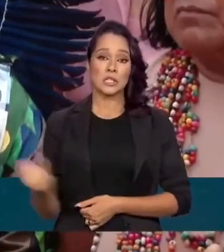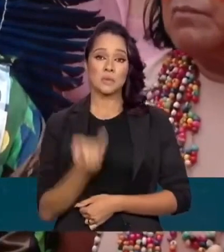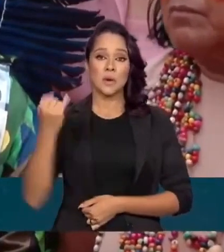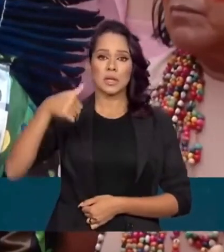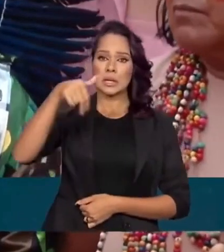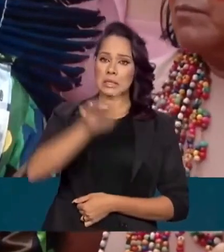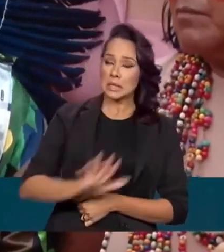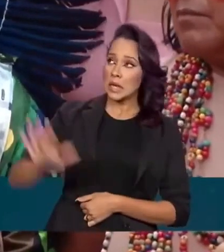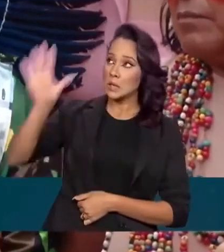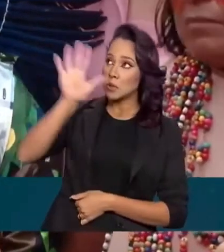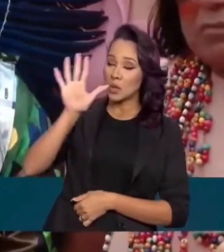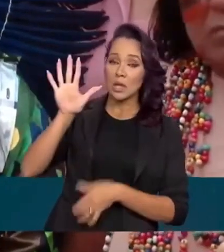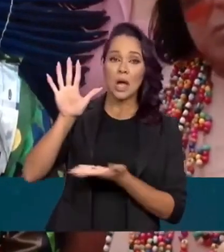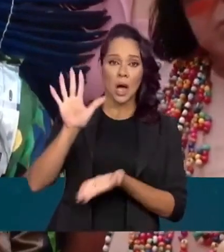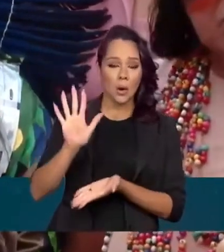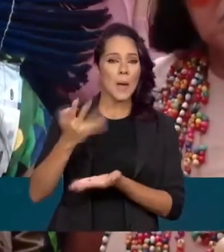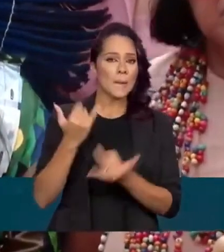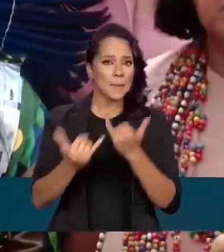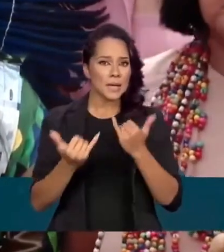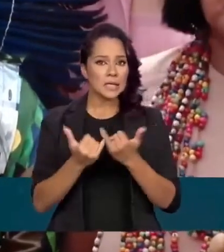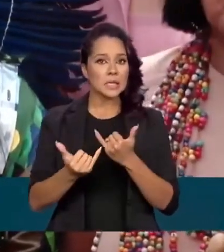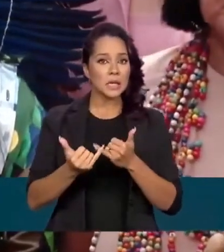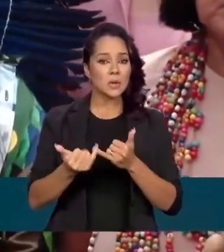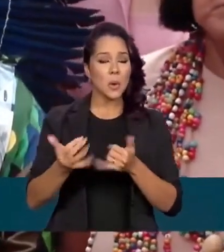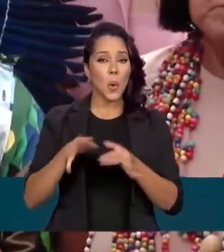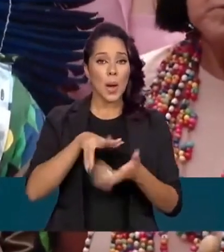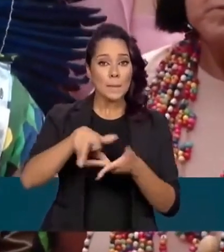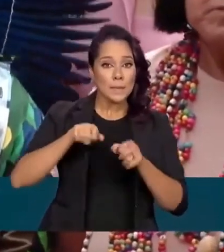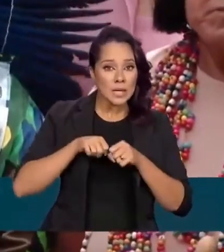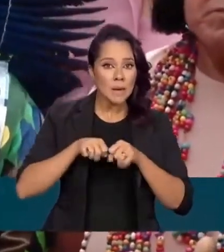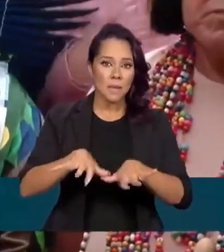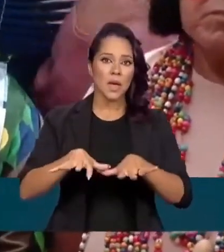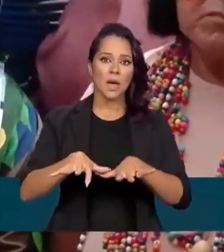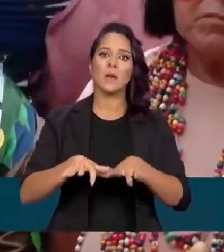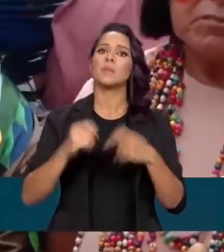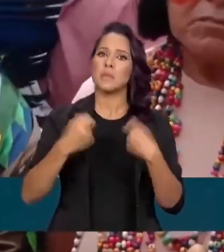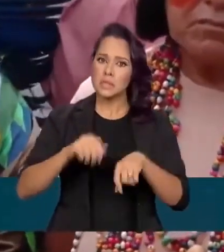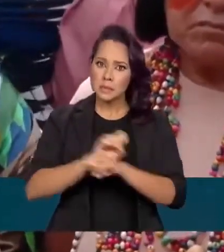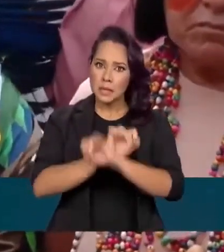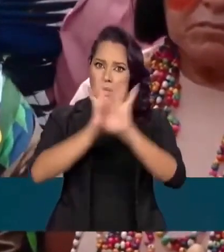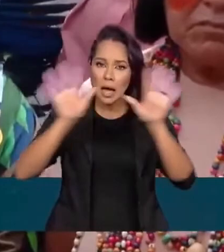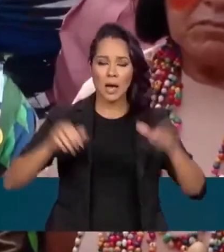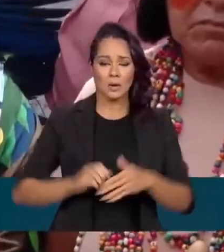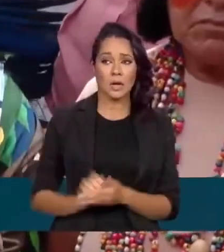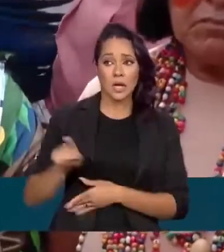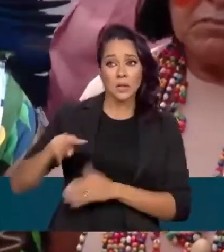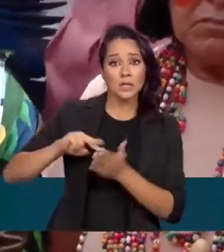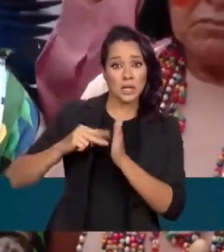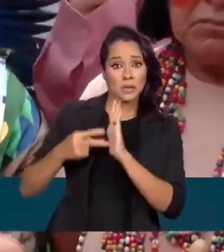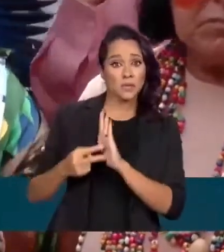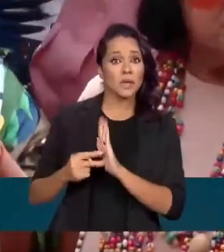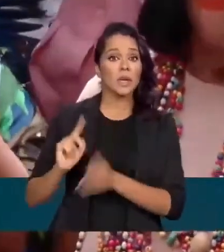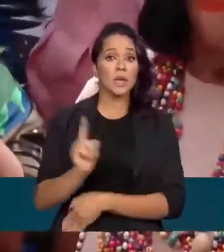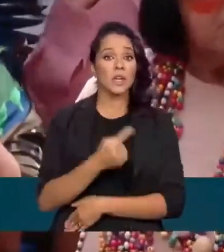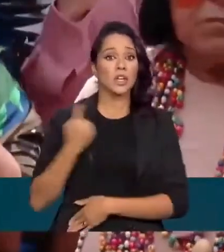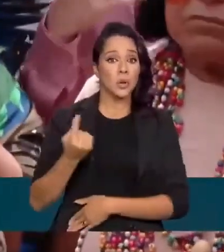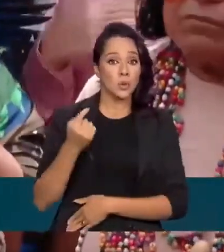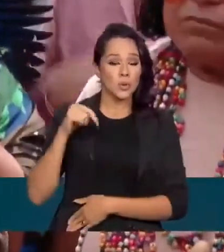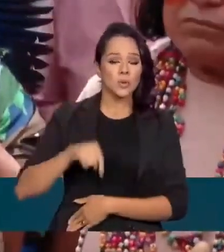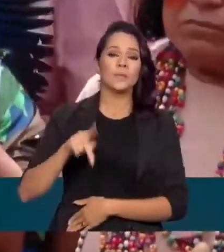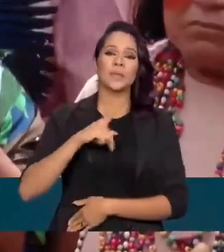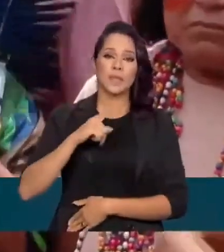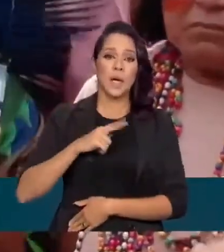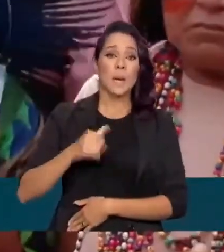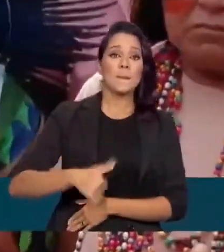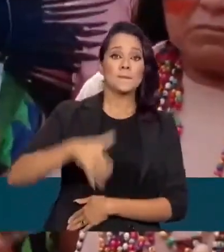importância nacional, semelhante a uma epidemia. É isso que precisa ficar claro. Isso significa que nós, com isso,